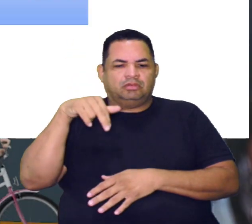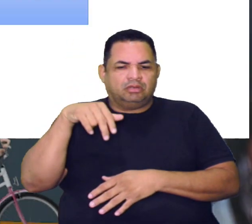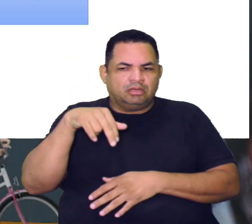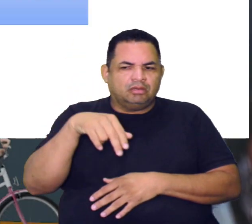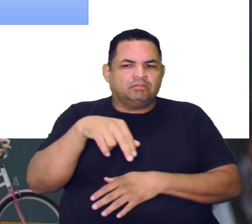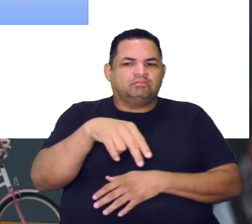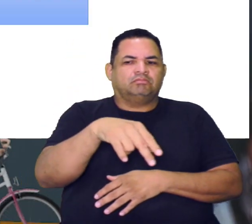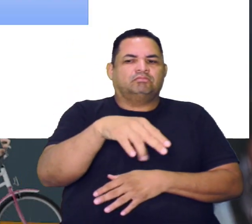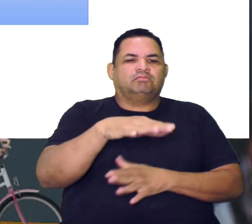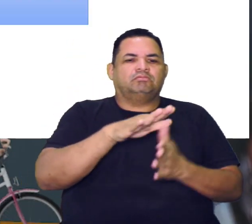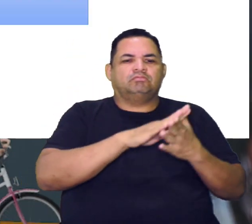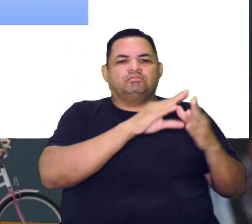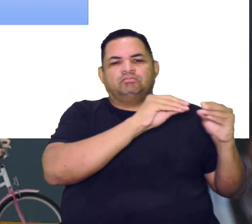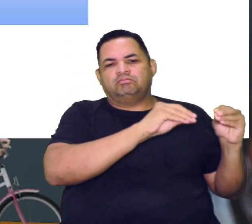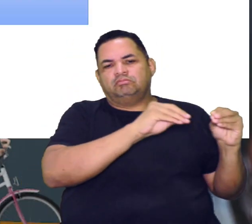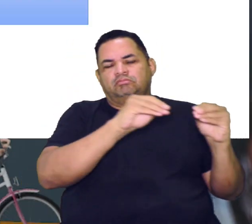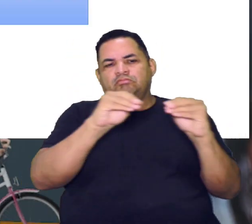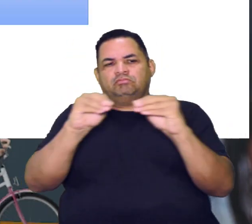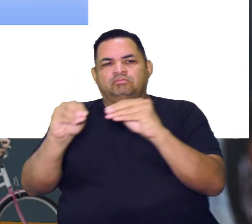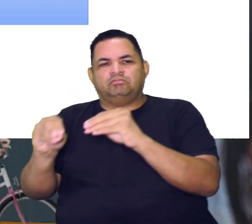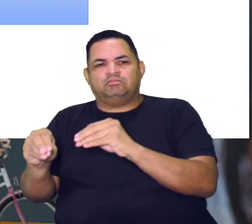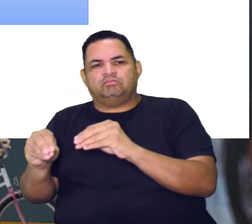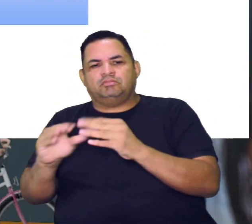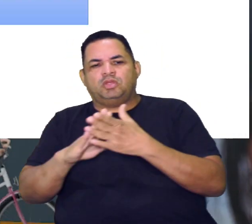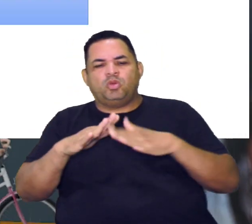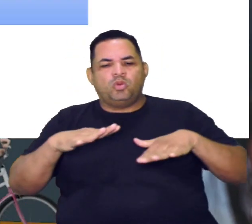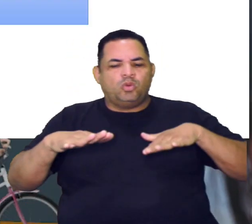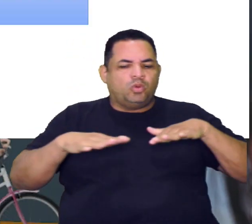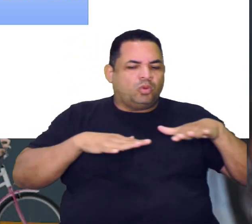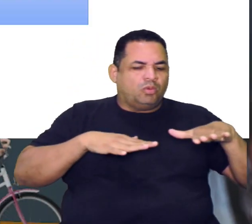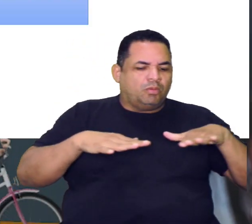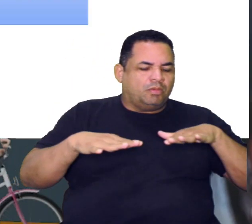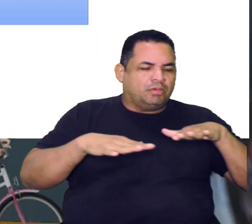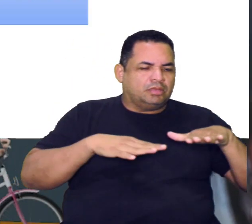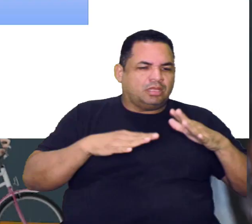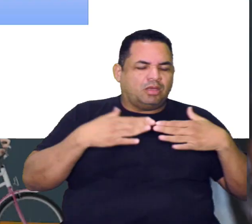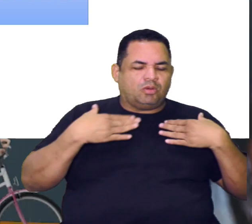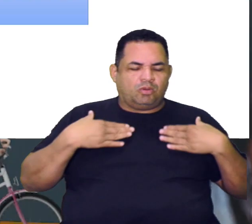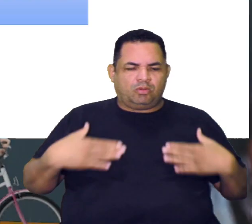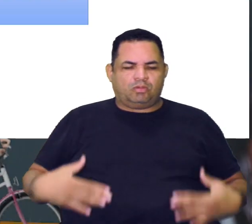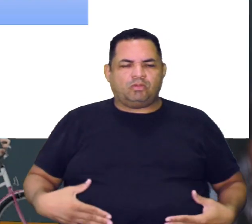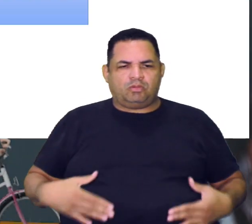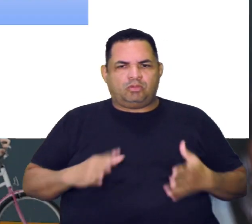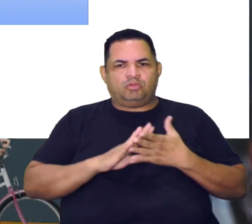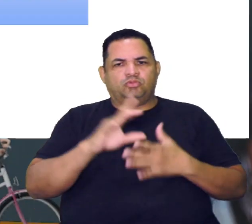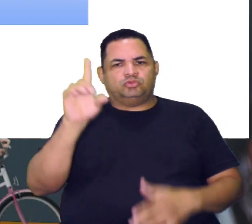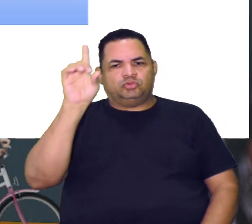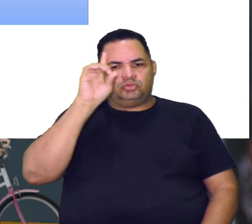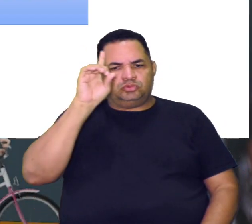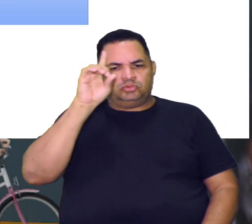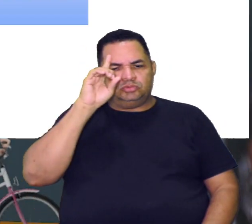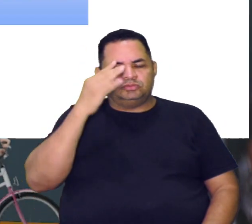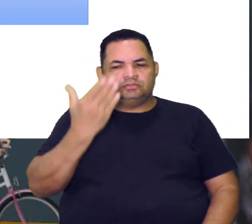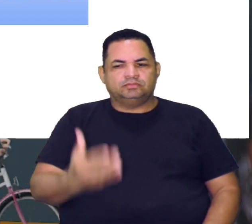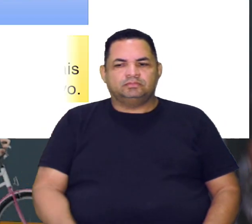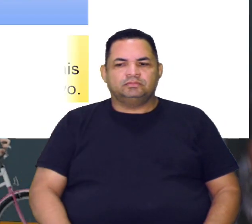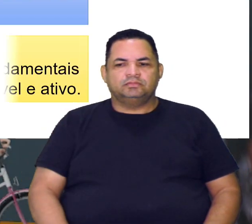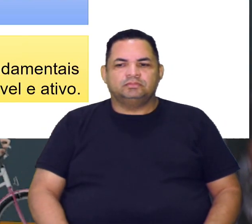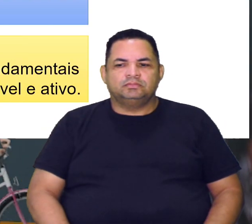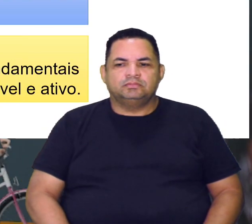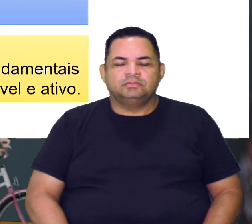pouco mais, me deslocando, fazendo o meu corpo se ativar um pouco mais a cada dia. Tudo bem?